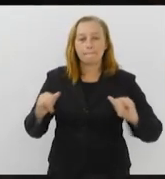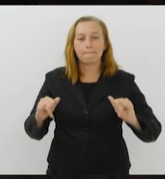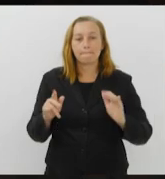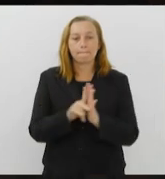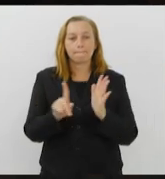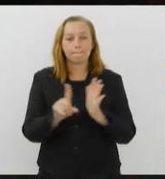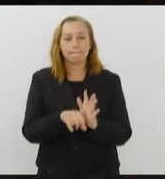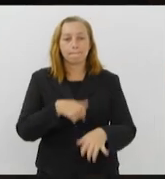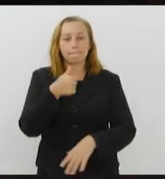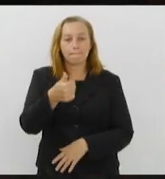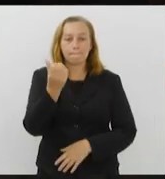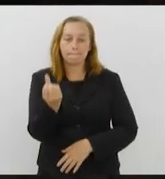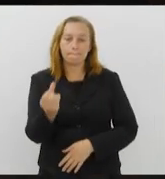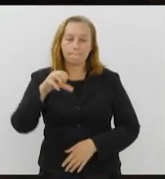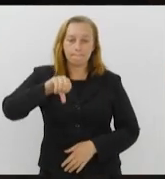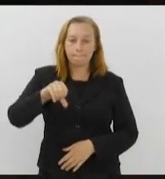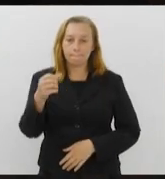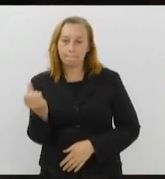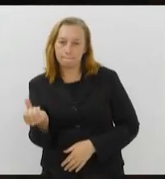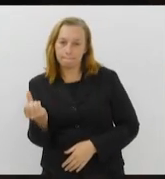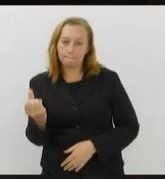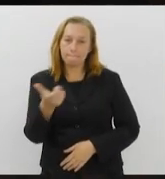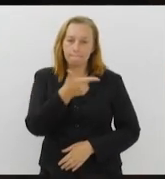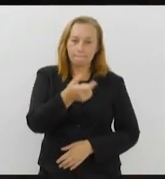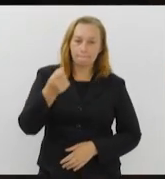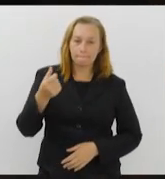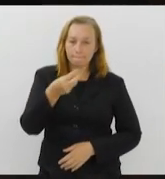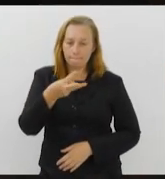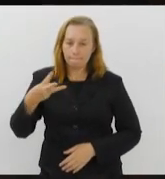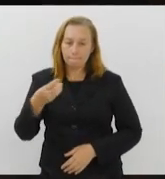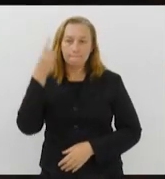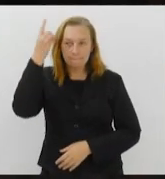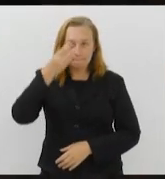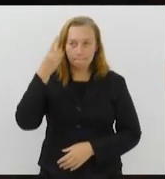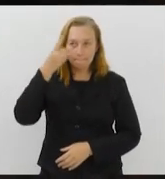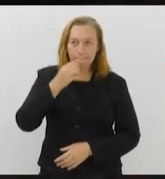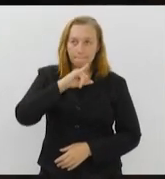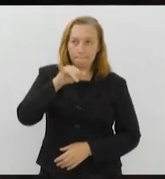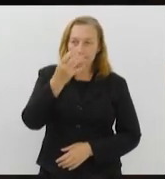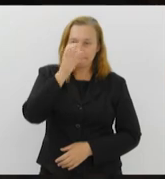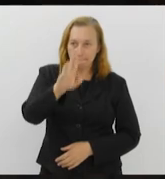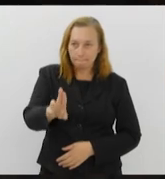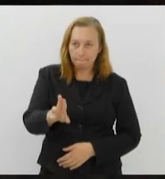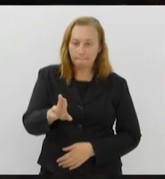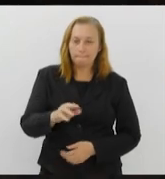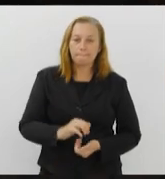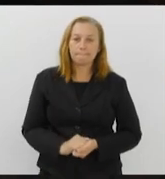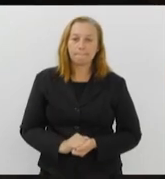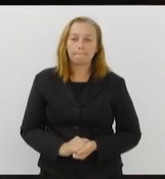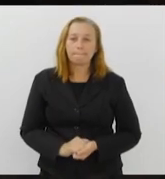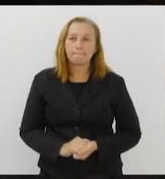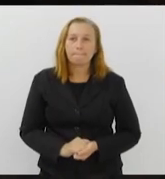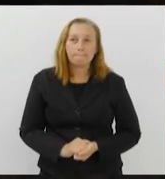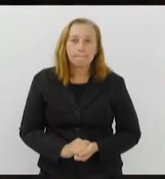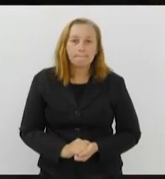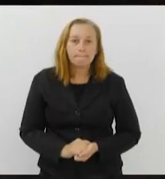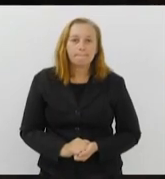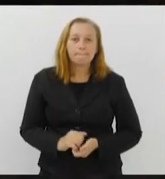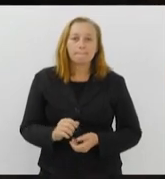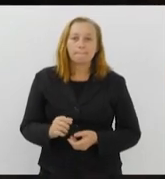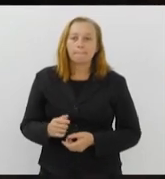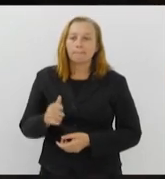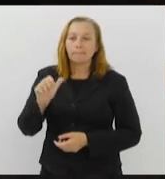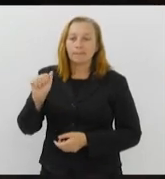projeto de lei número 1696, de 2023, de autoria do deputado Jair Bittencourt, que classifica a defesa